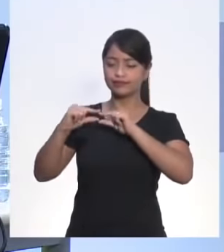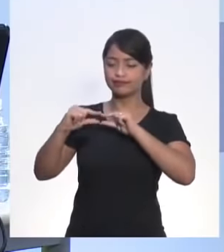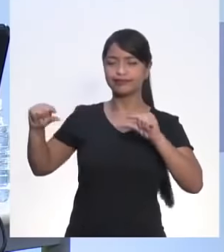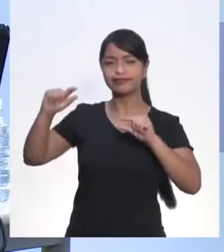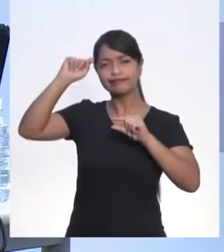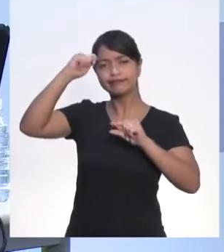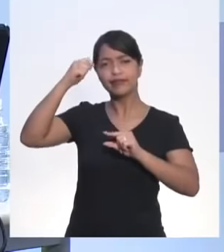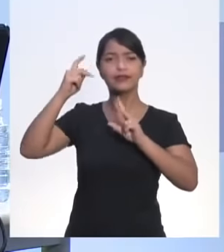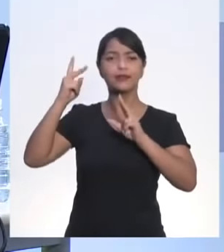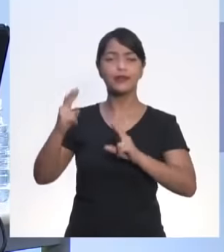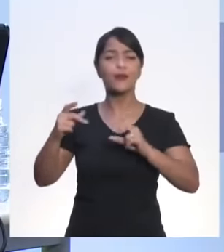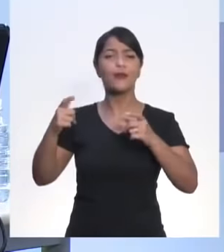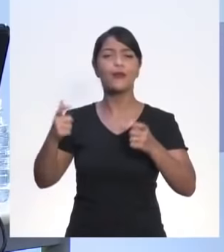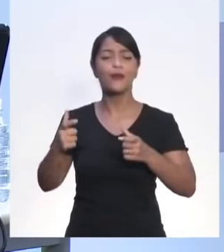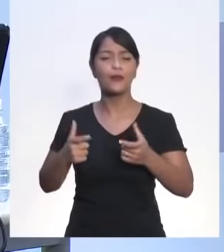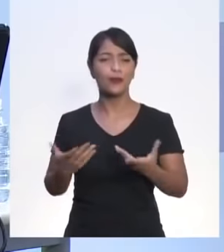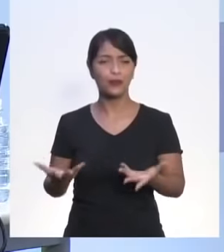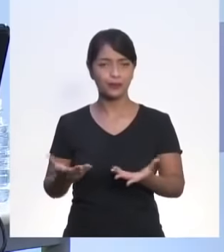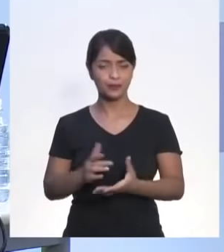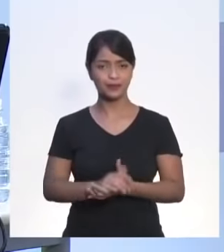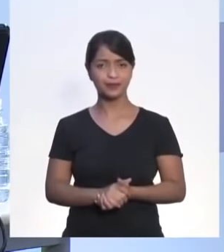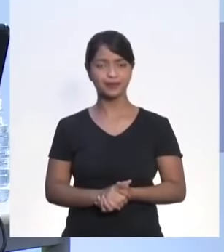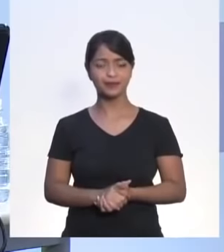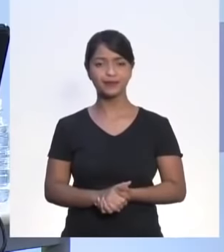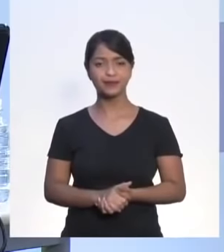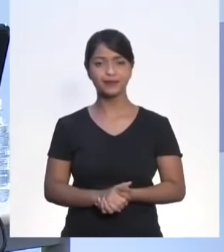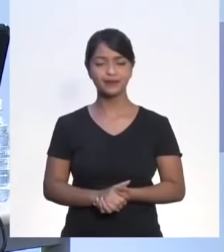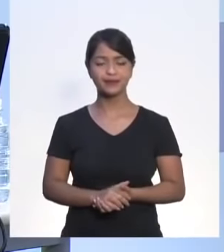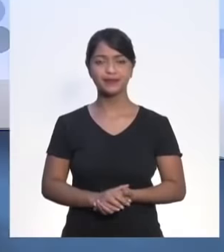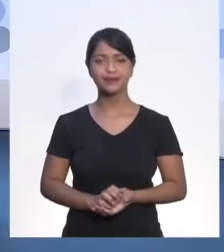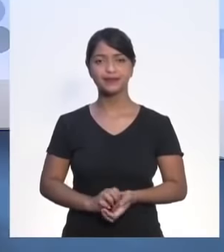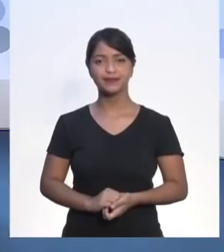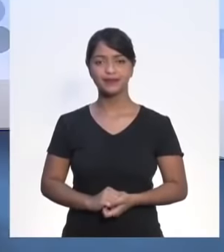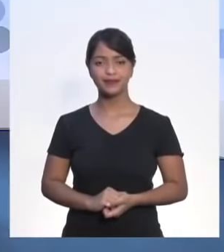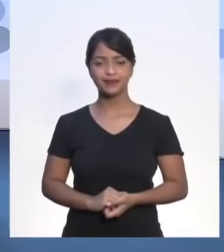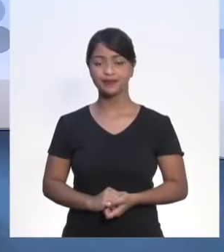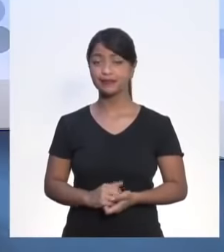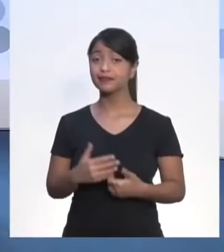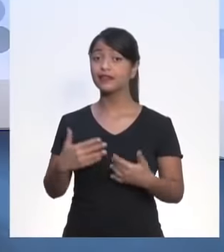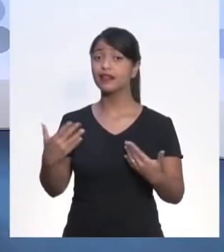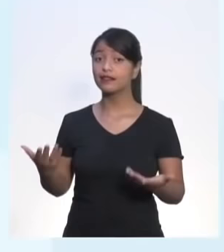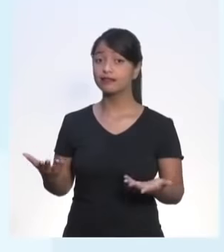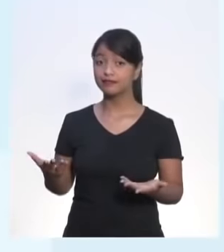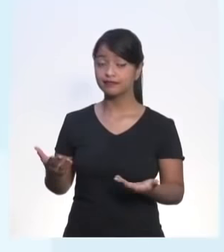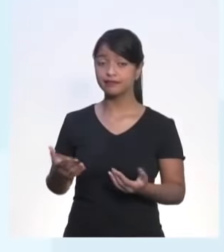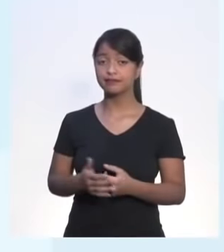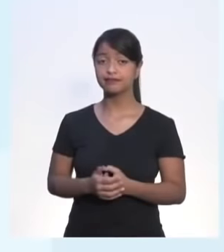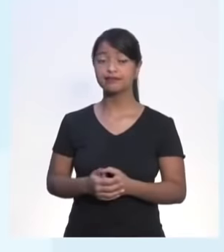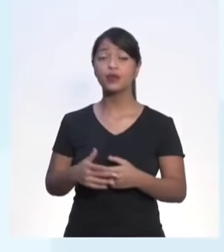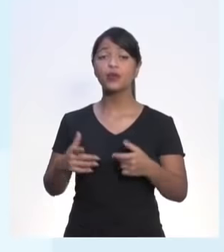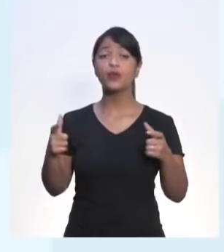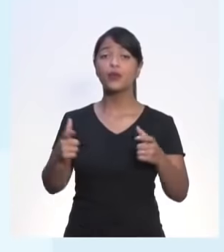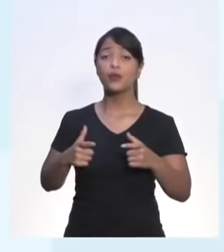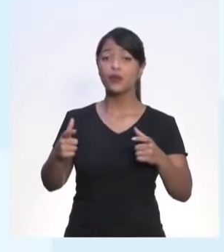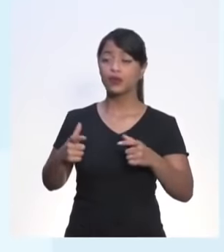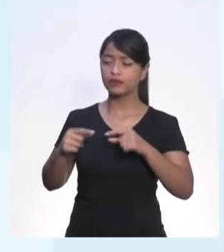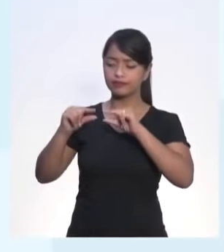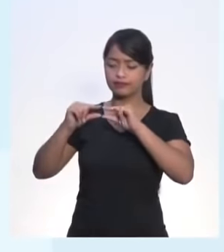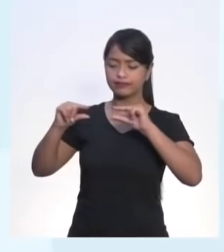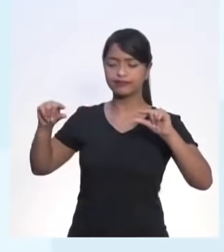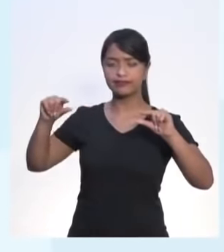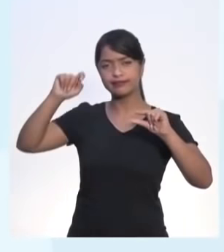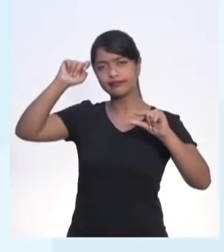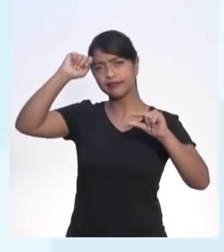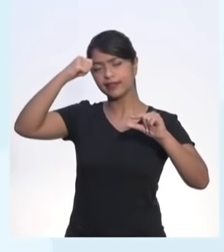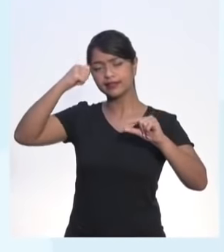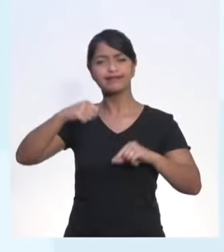aí desse tipo? Ou em que lugar, de repente? E aí, gente, onde será que ele escreveu isso? É ou onde tá,